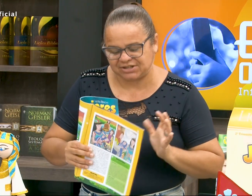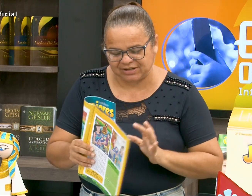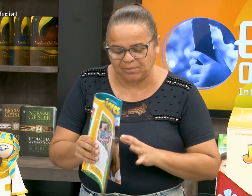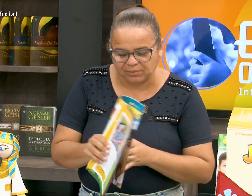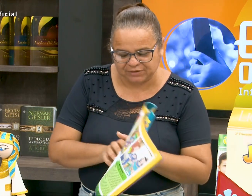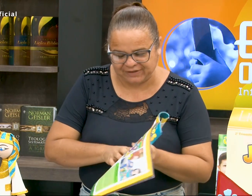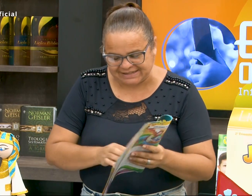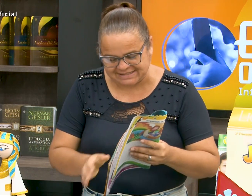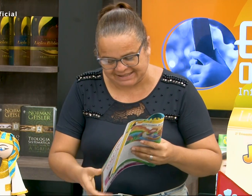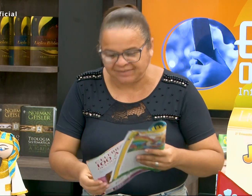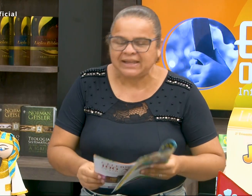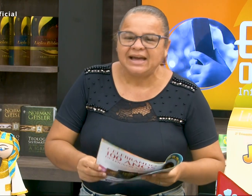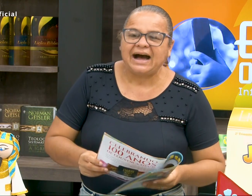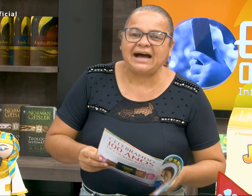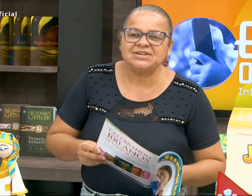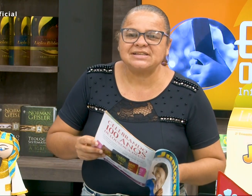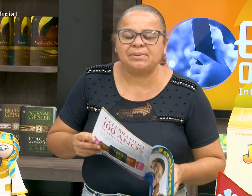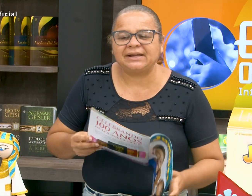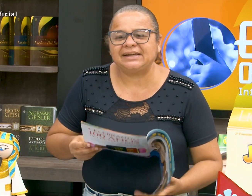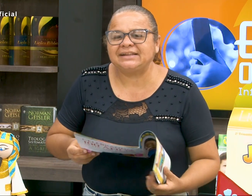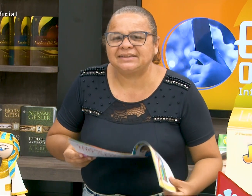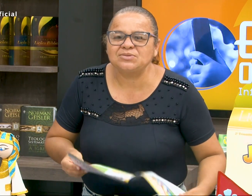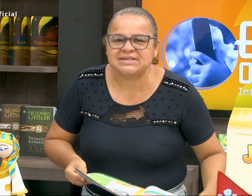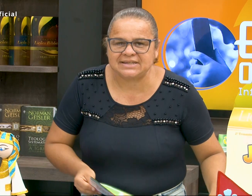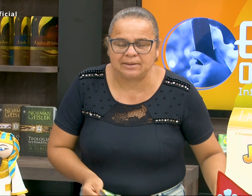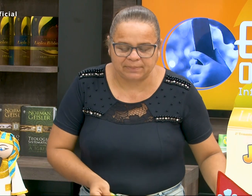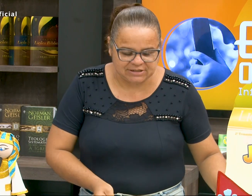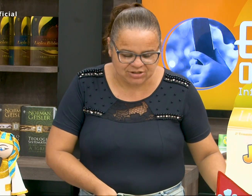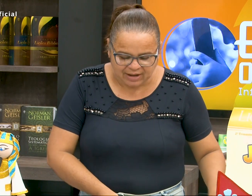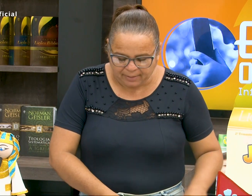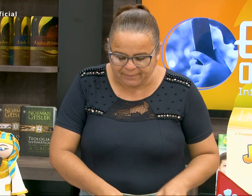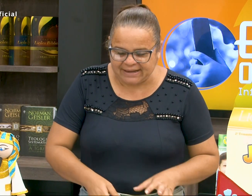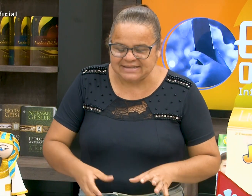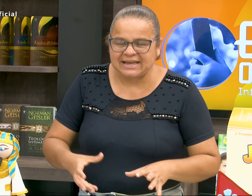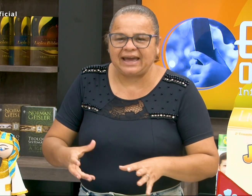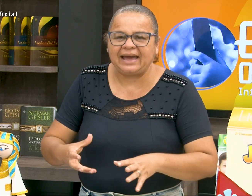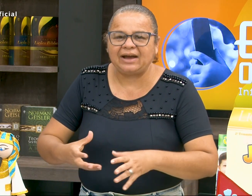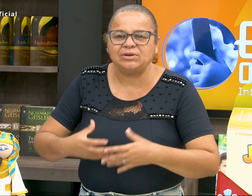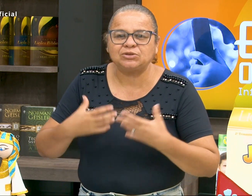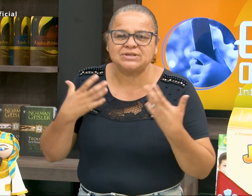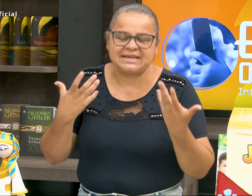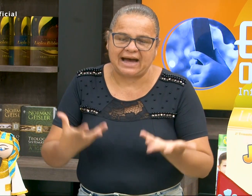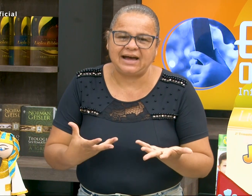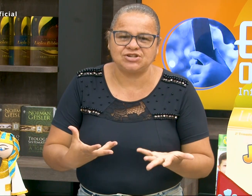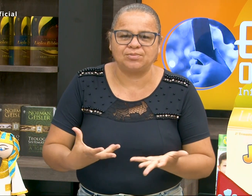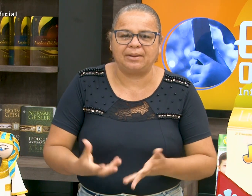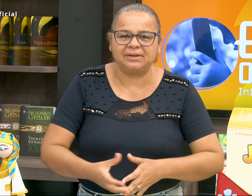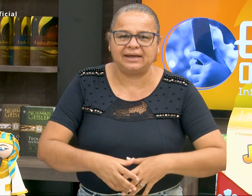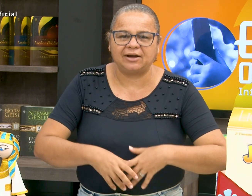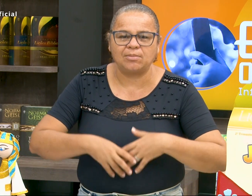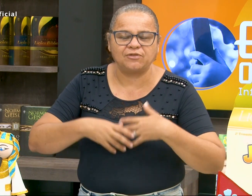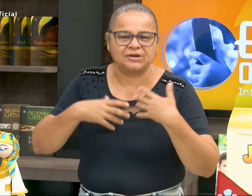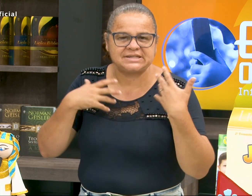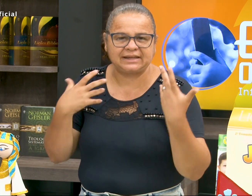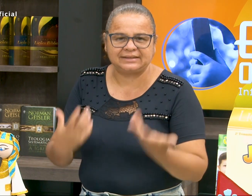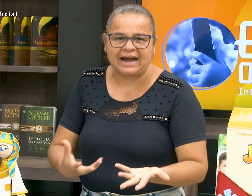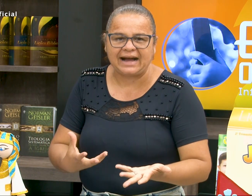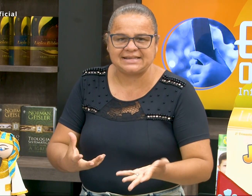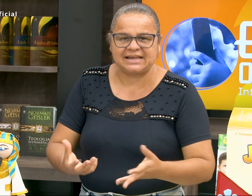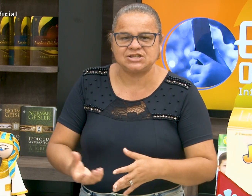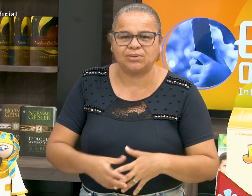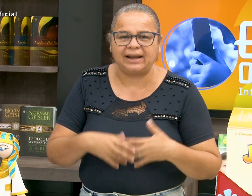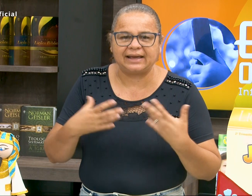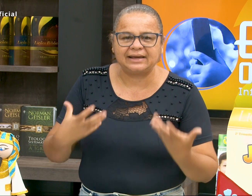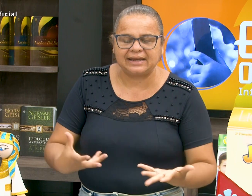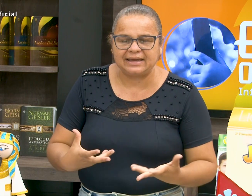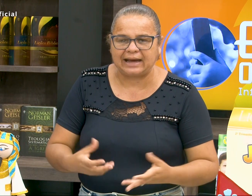certeza eles ficam muito felizes, tá? Às vezes a brincadeira é tão simples, mas o entusiasmo, a maneira como você traz,